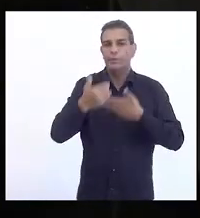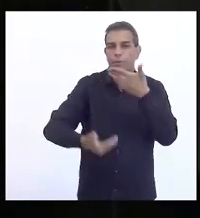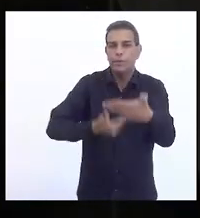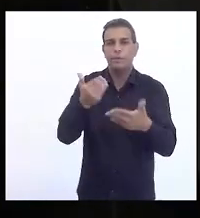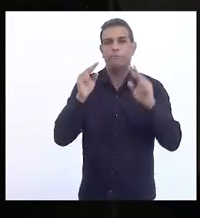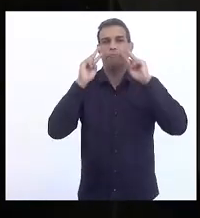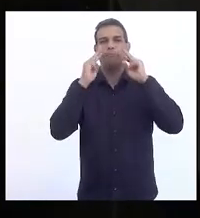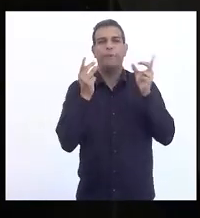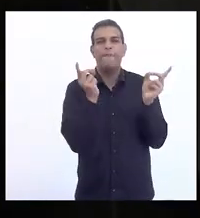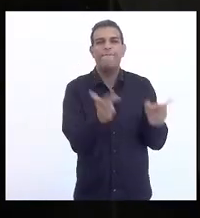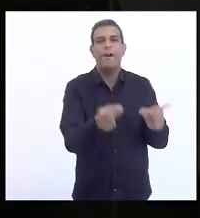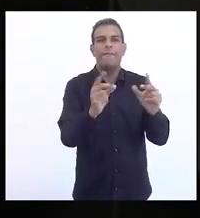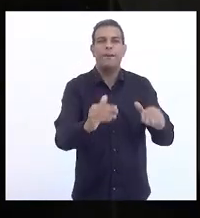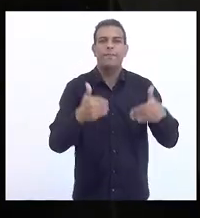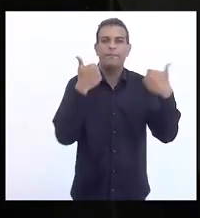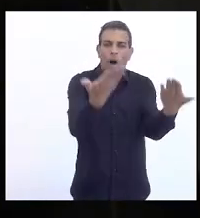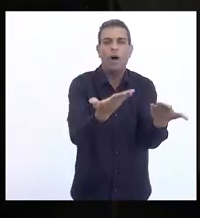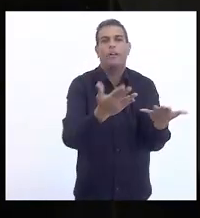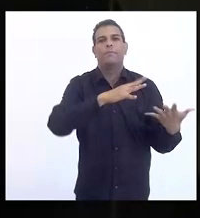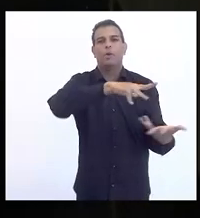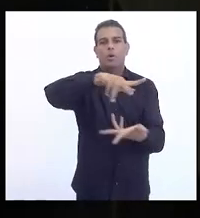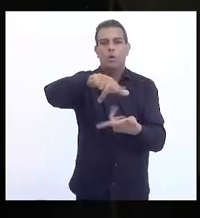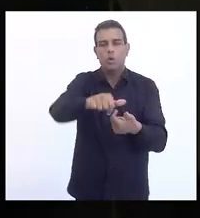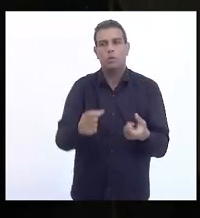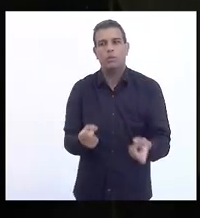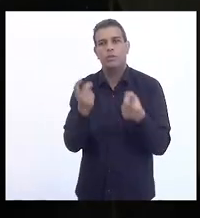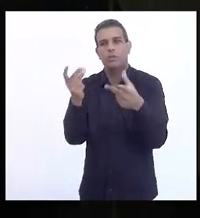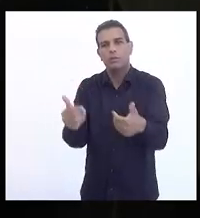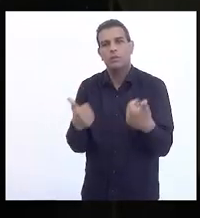Não é vendendo os nossos ativos, não é vendendo as